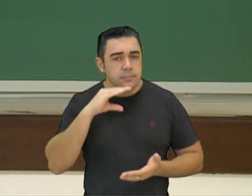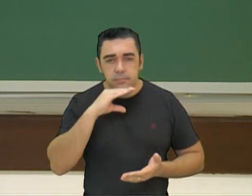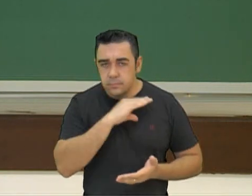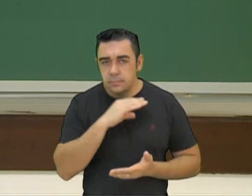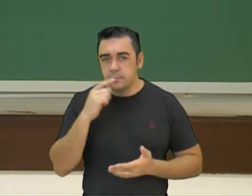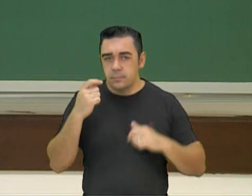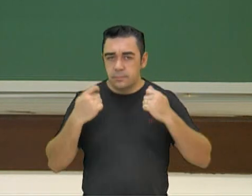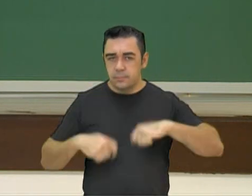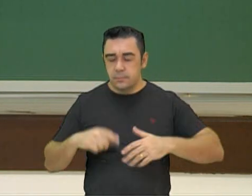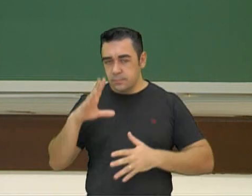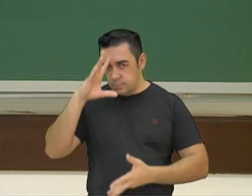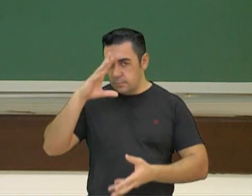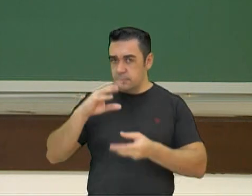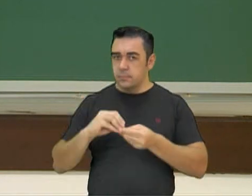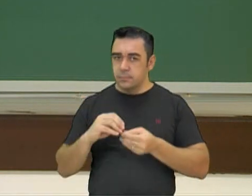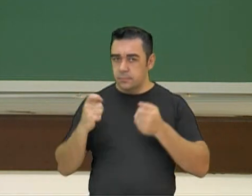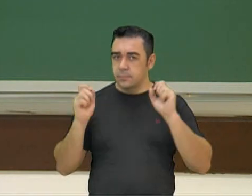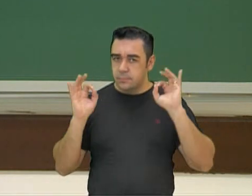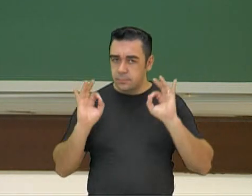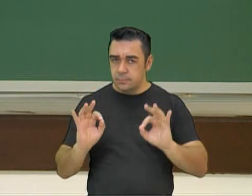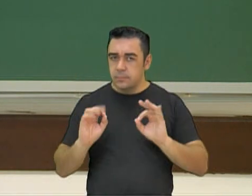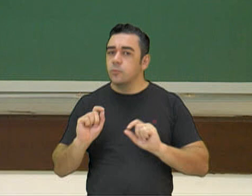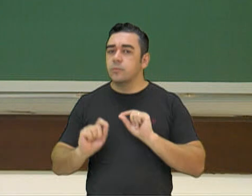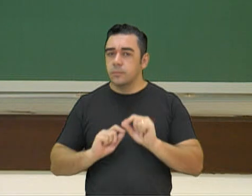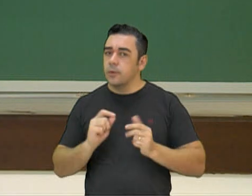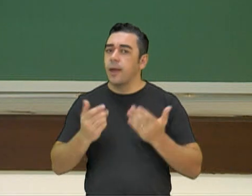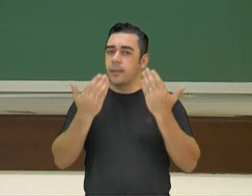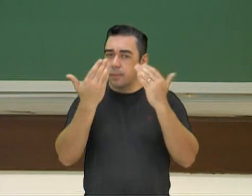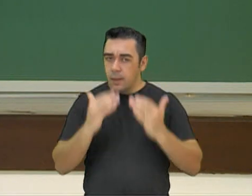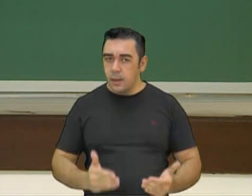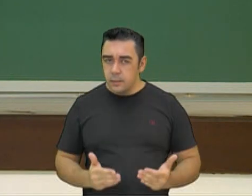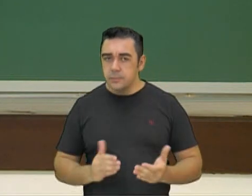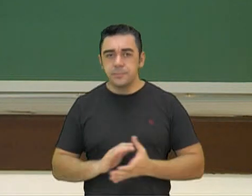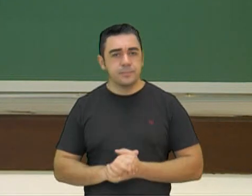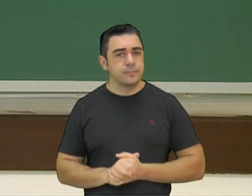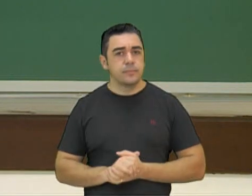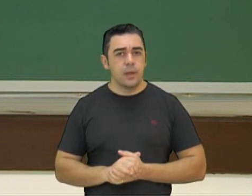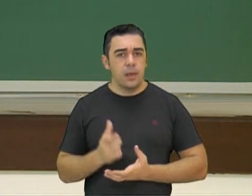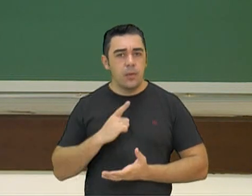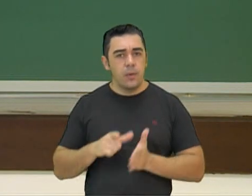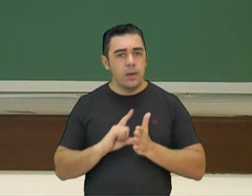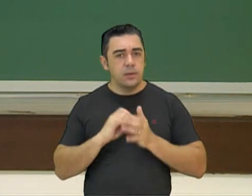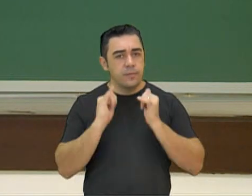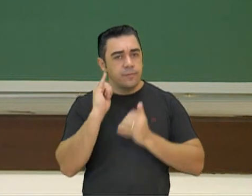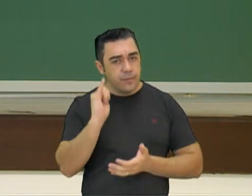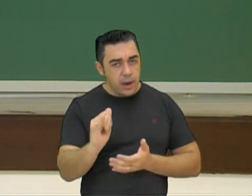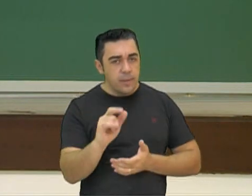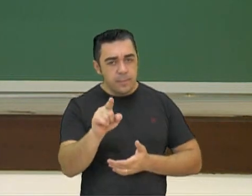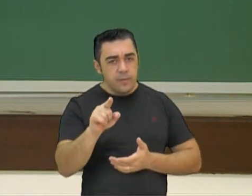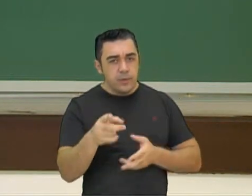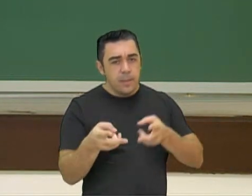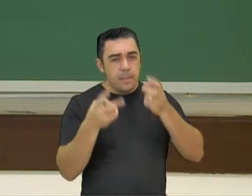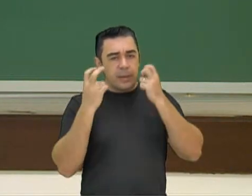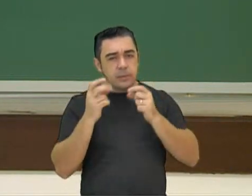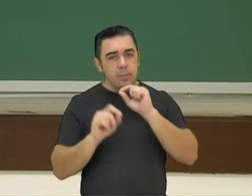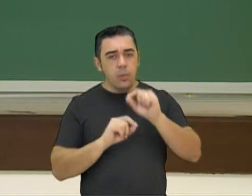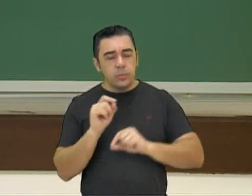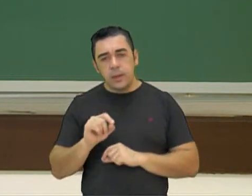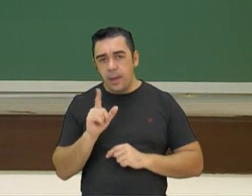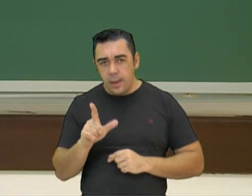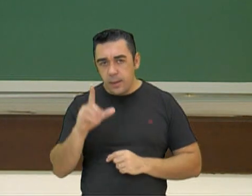precisa entender bem o que está sendo analisado. Né? Eu devia ter comentado isso no início, mas é óbvio que você precisa entender